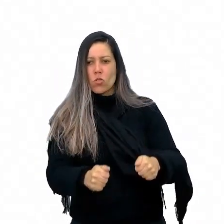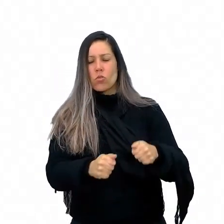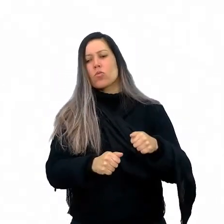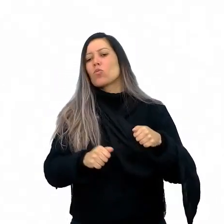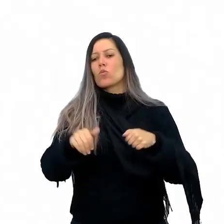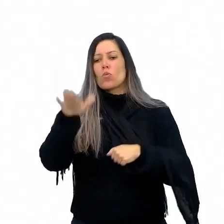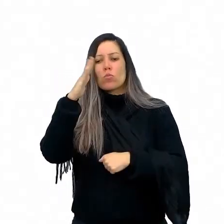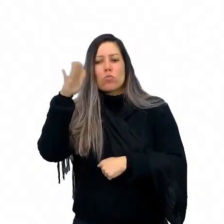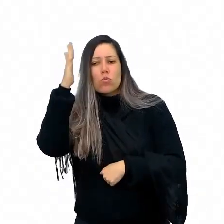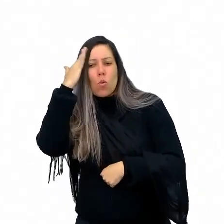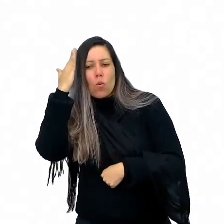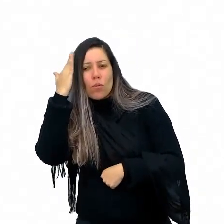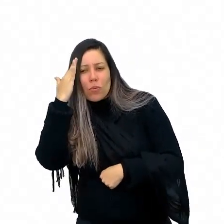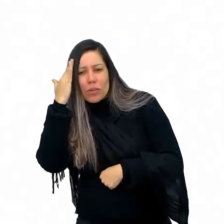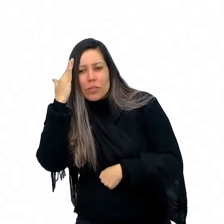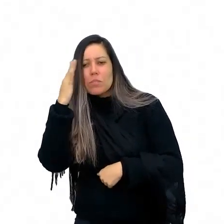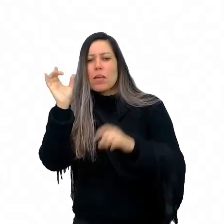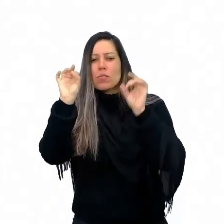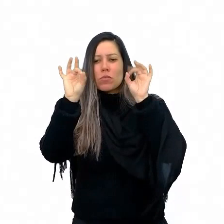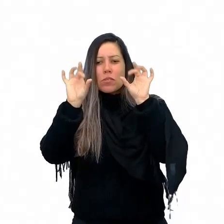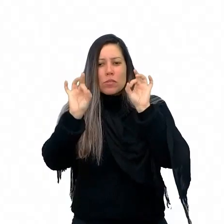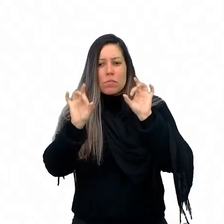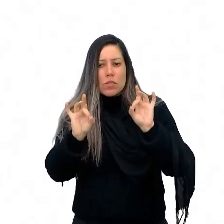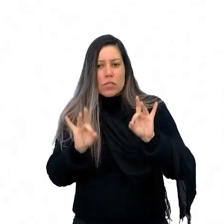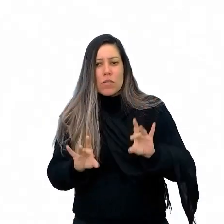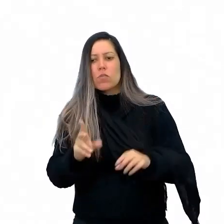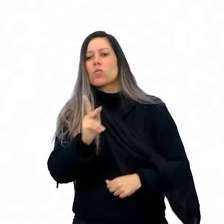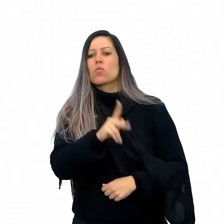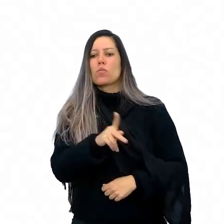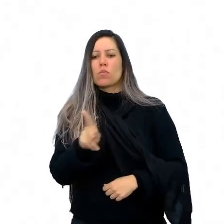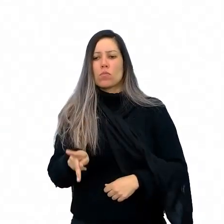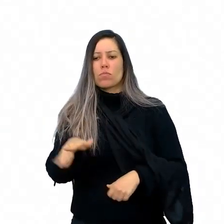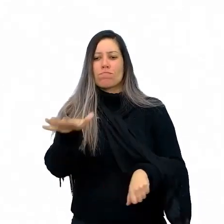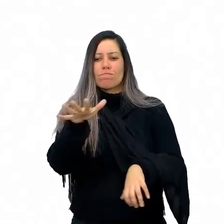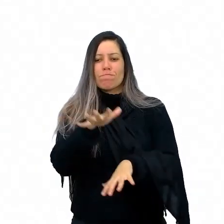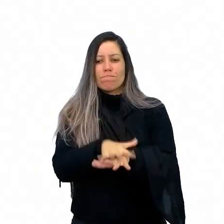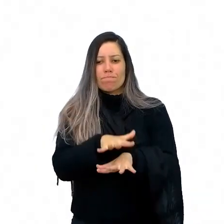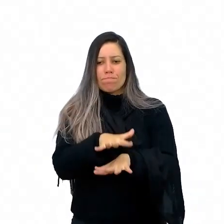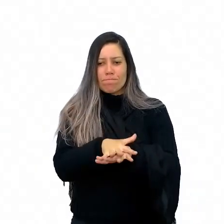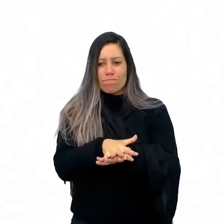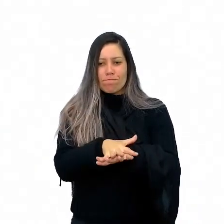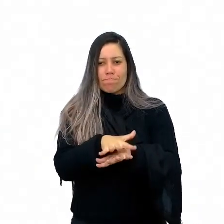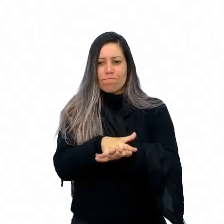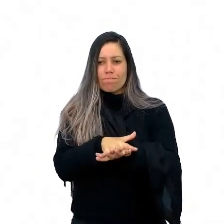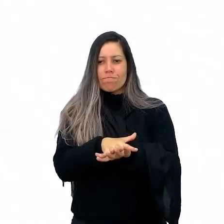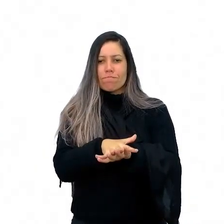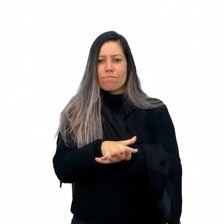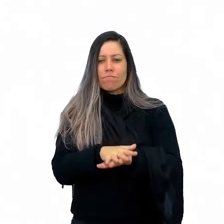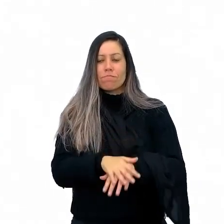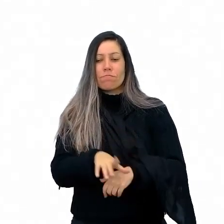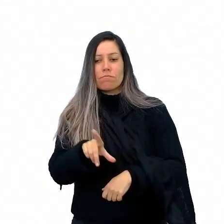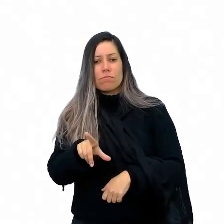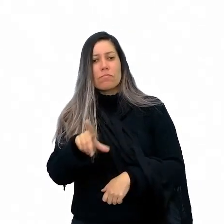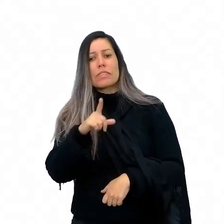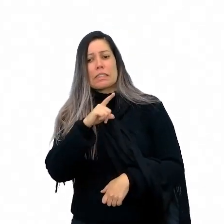conhecimento específico do professor de matemática, né? Que ele